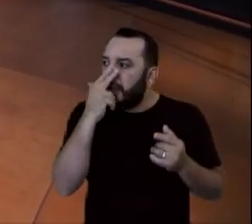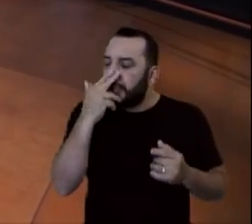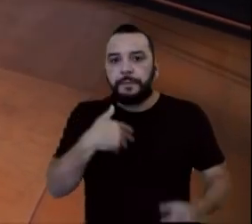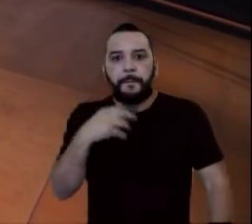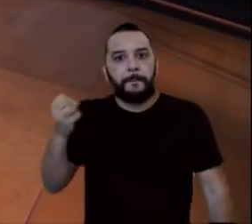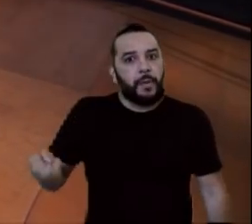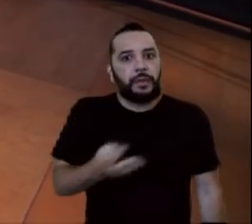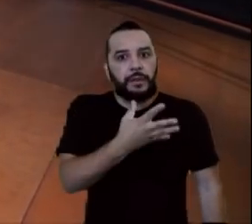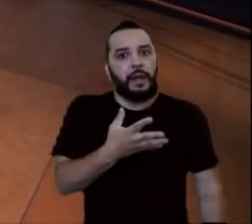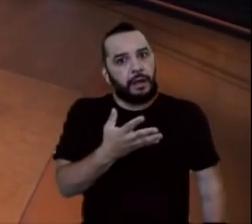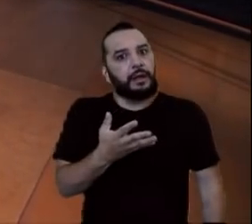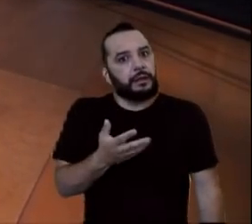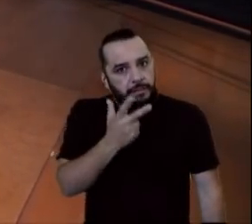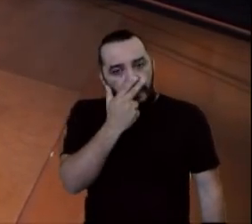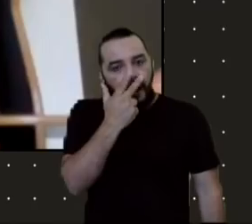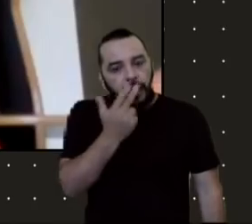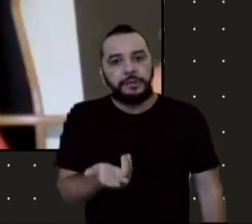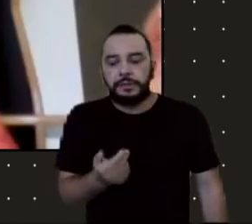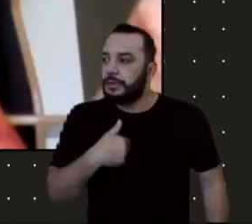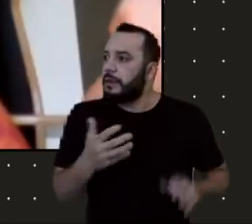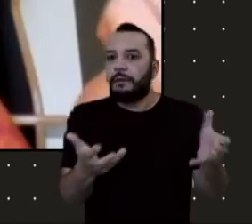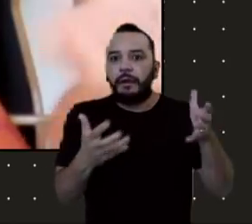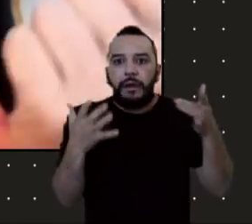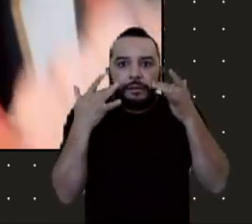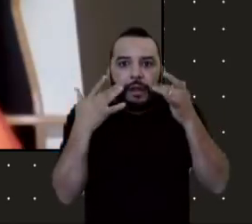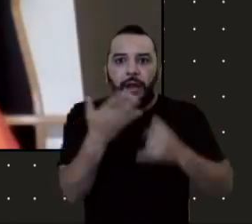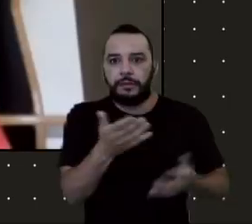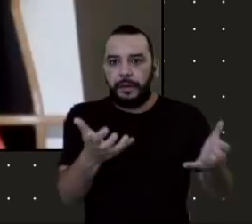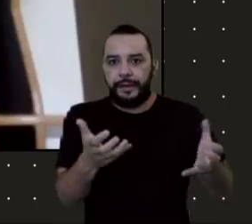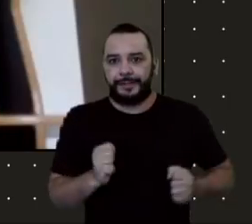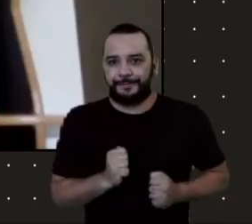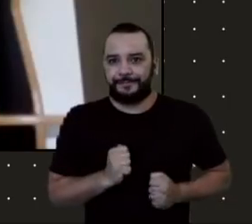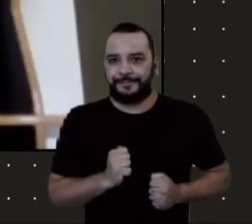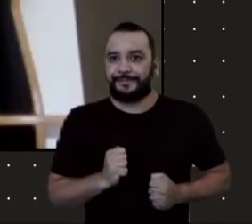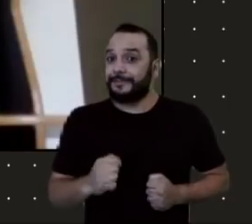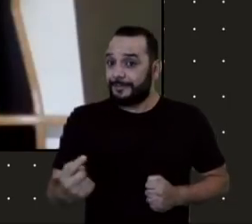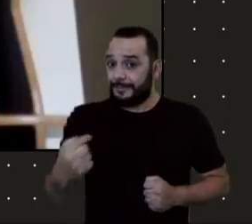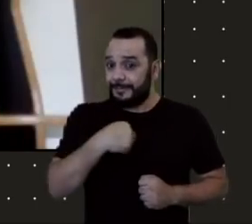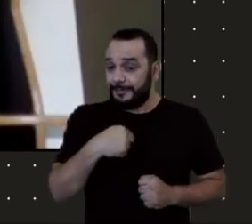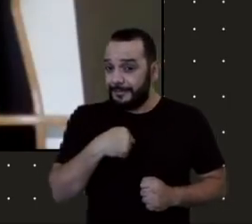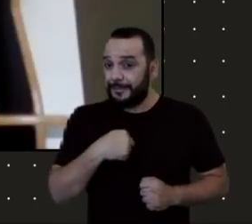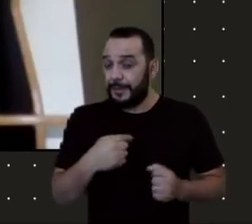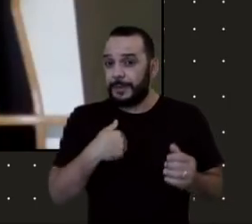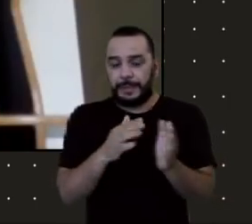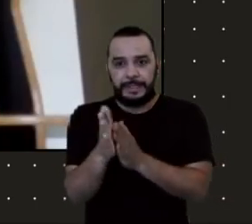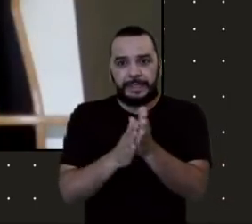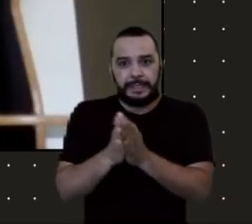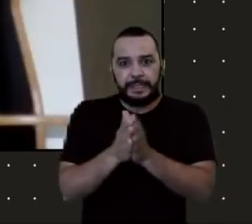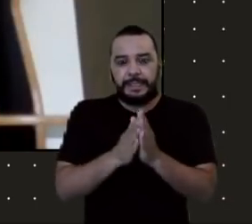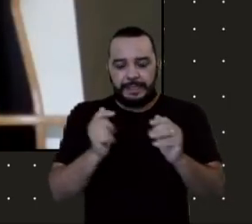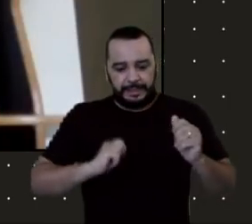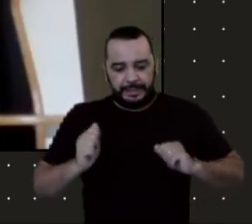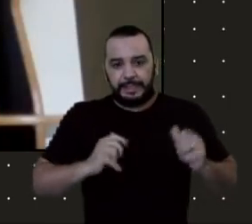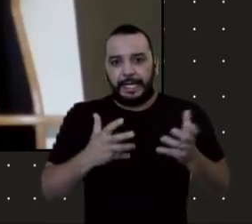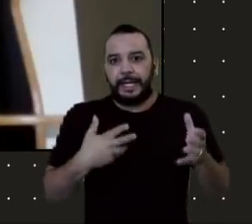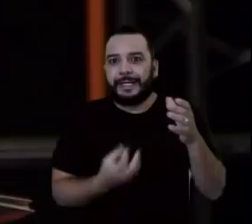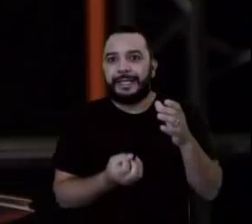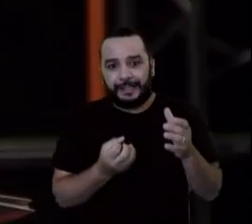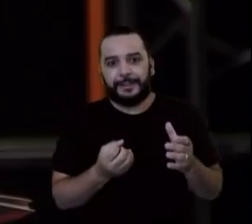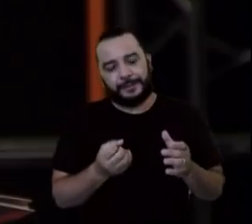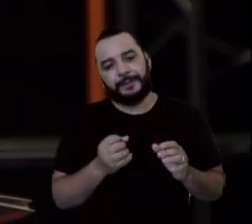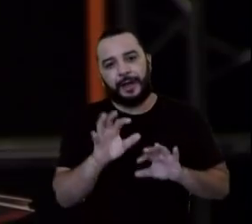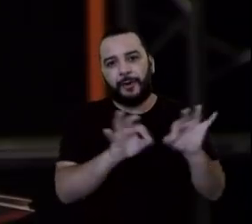uma peça moderníssima para a época. E eu falei, eu quero fazer essa peça. Aí fiquei feito uma louca para produzir a peça. Tentei